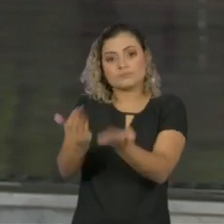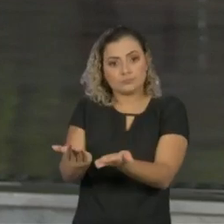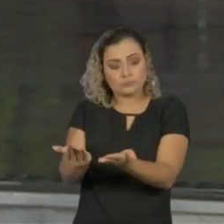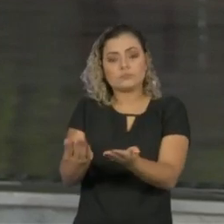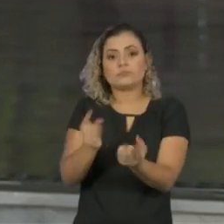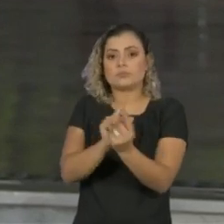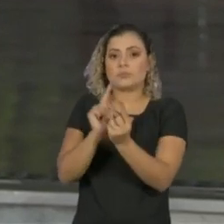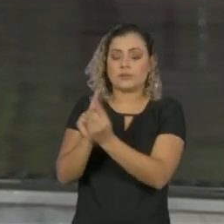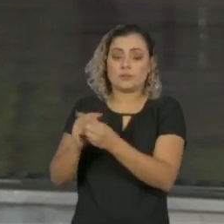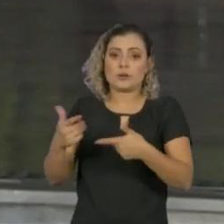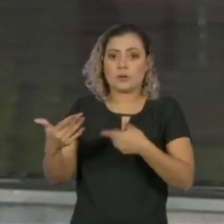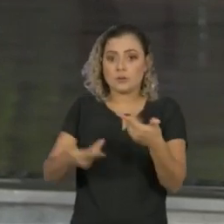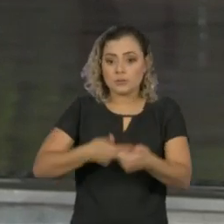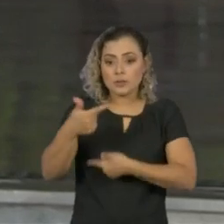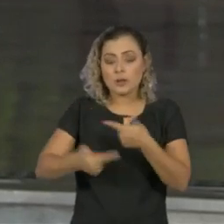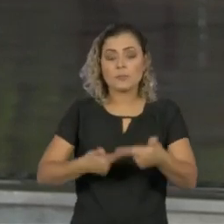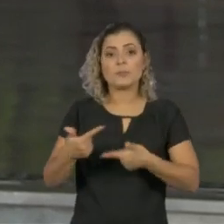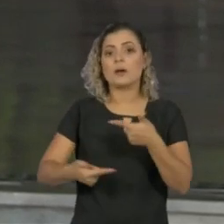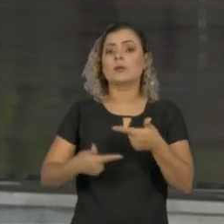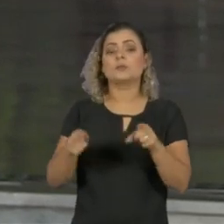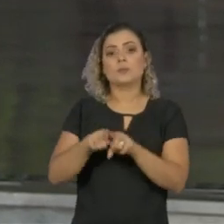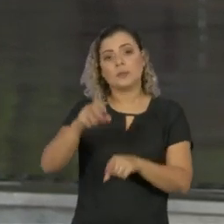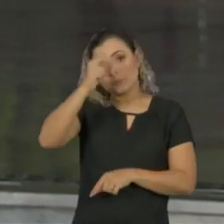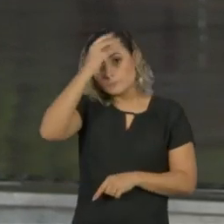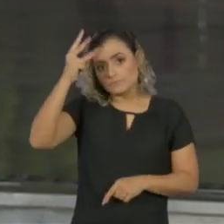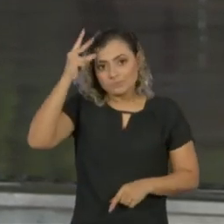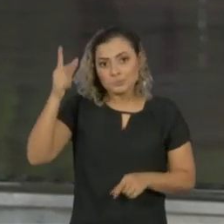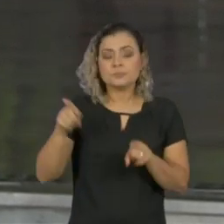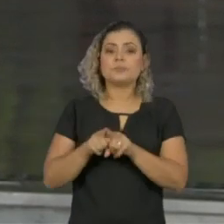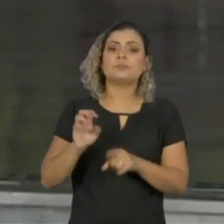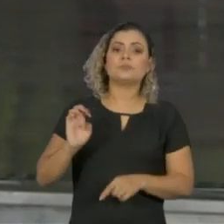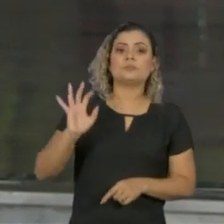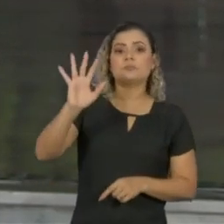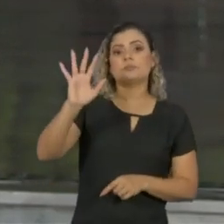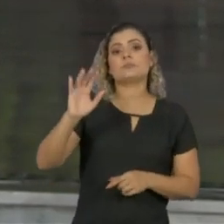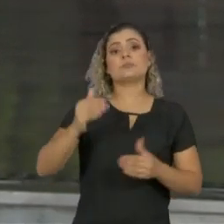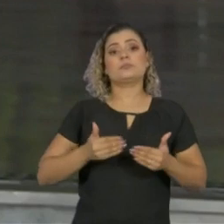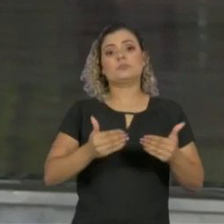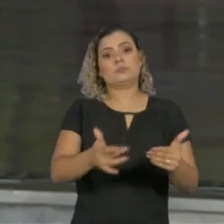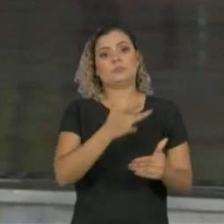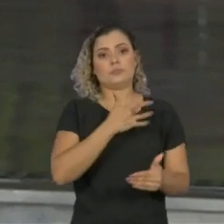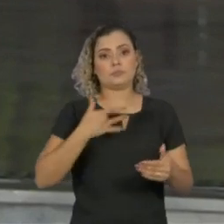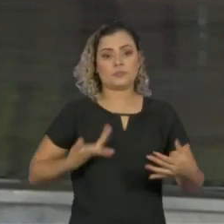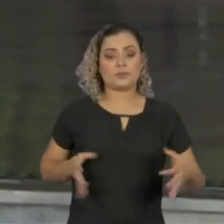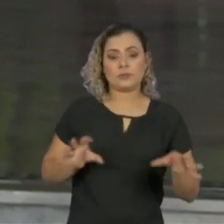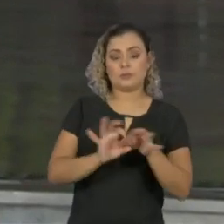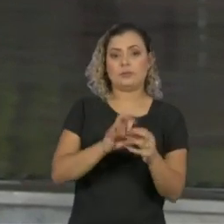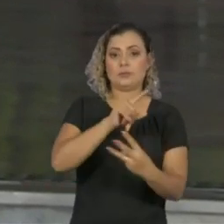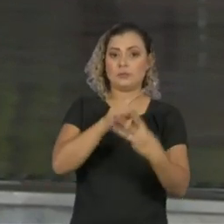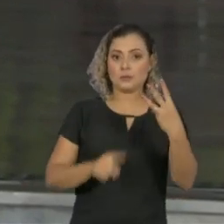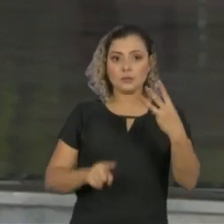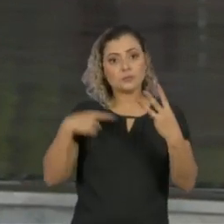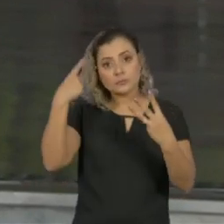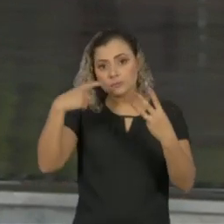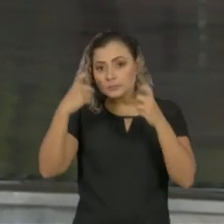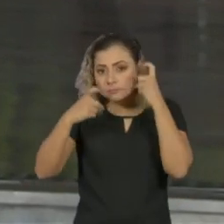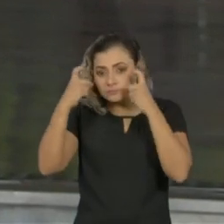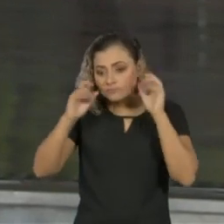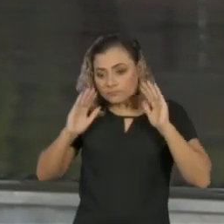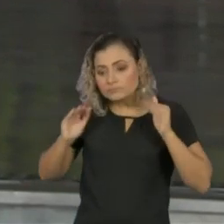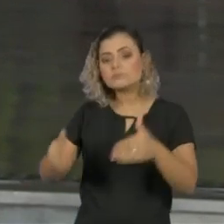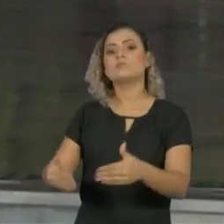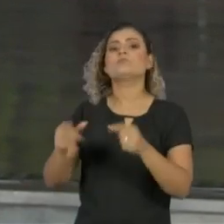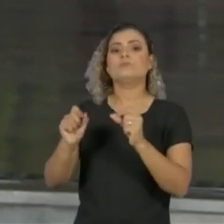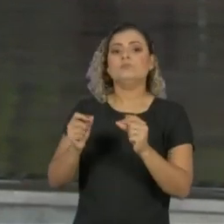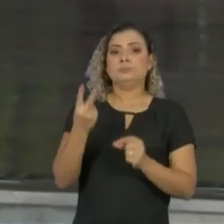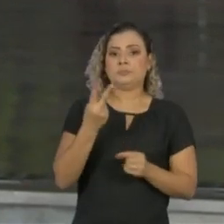oferece nesse trabalho conjunto Prefeitura, Estado e Ministério da Saúde, já preocupado com a terceira